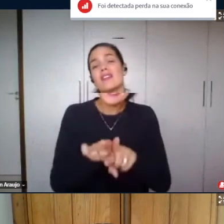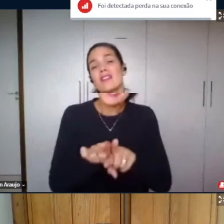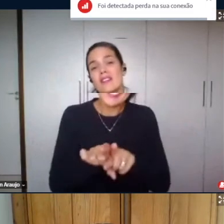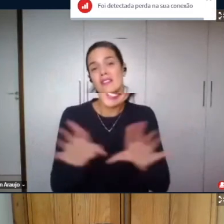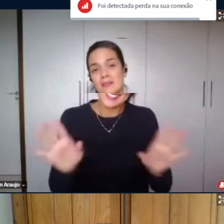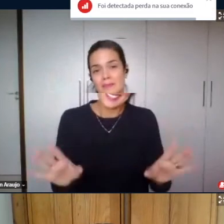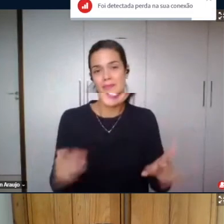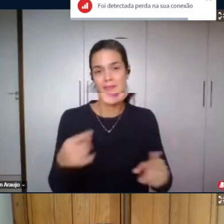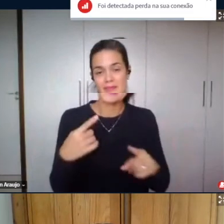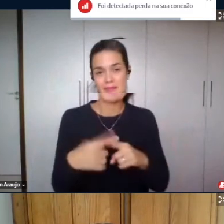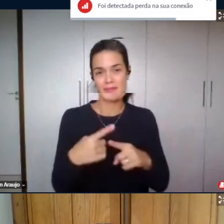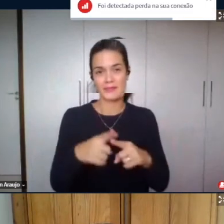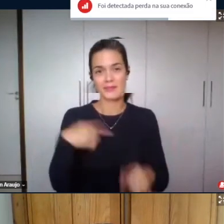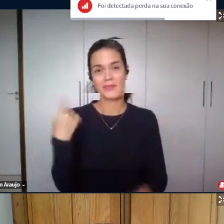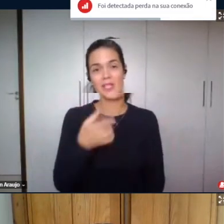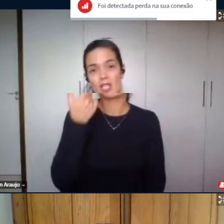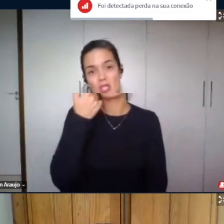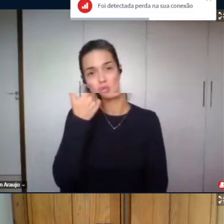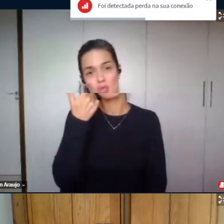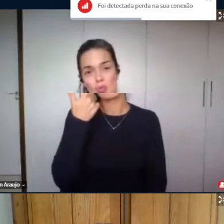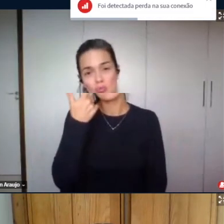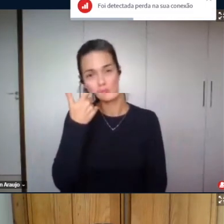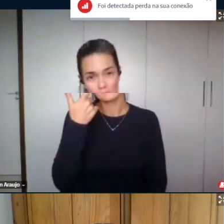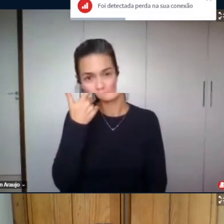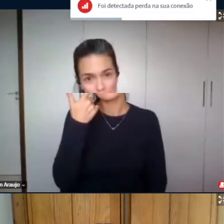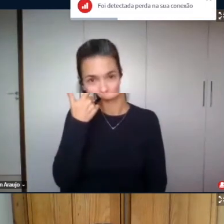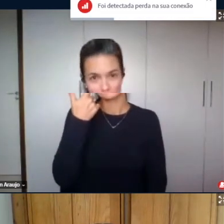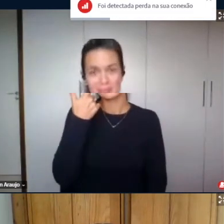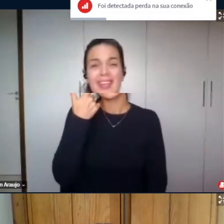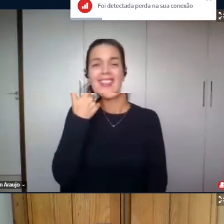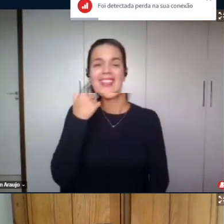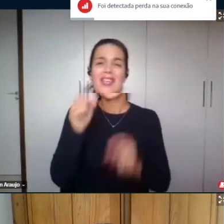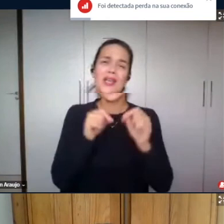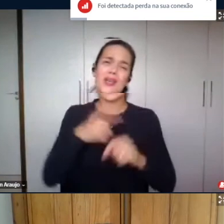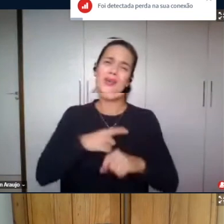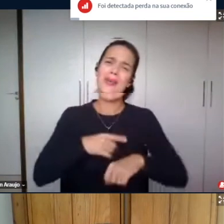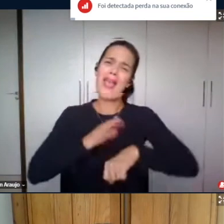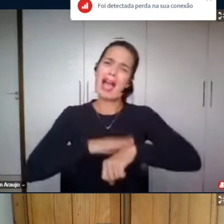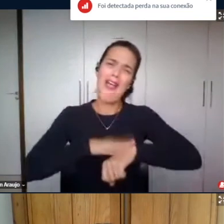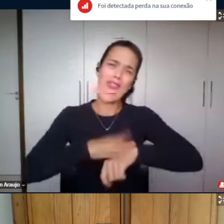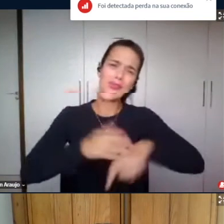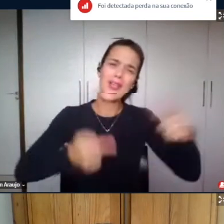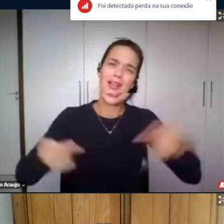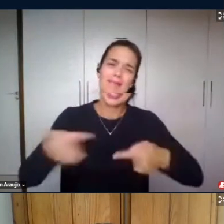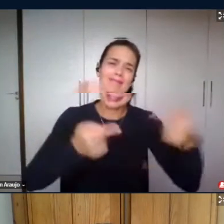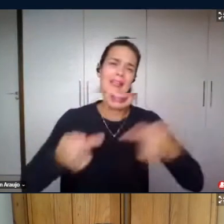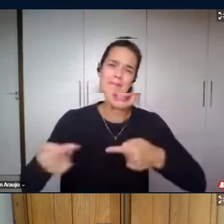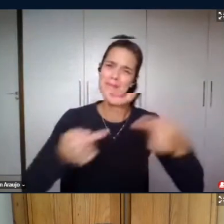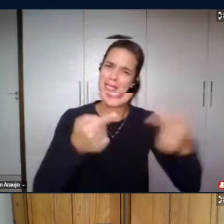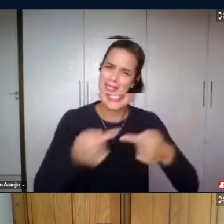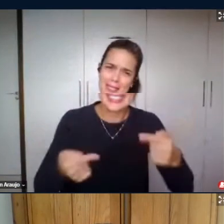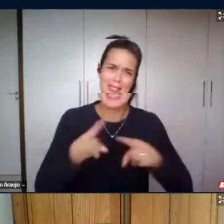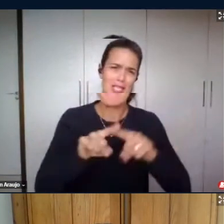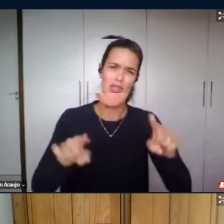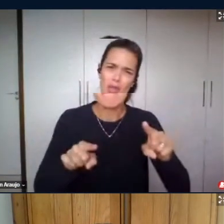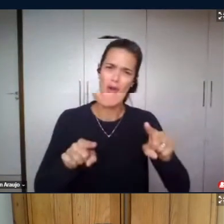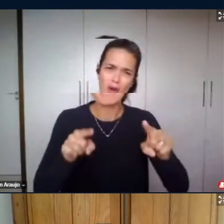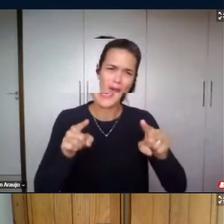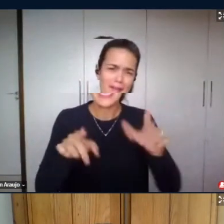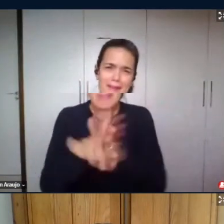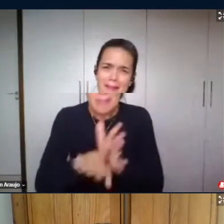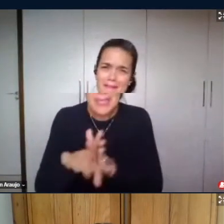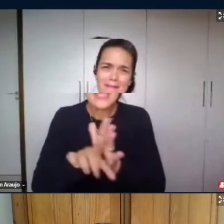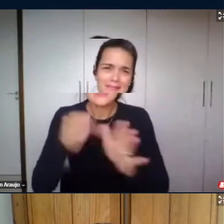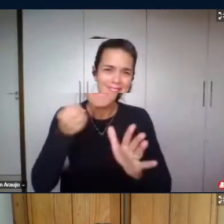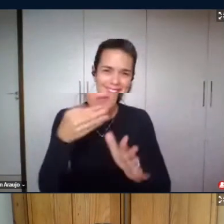A gente vê como tem sido... sempre tem momentos de muitos debates, mas a gente vê que são trabalhos produtivos.